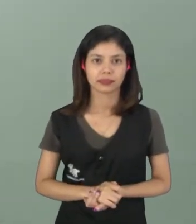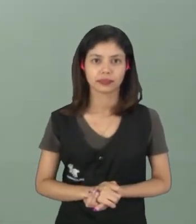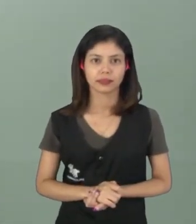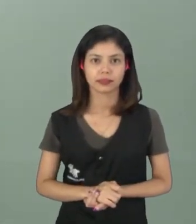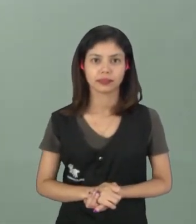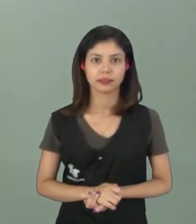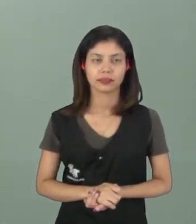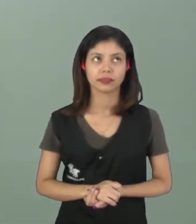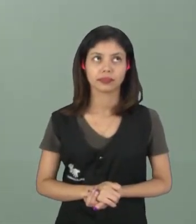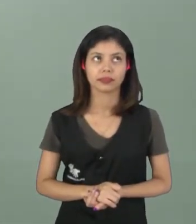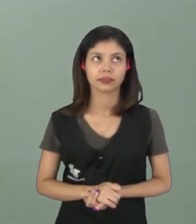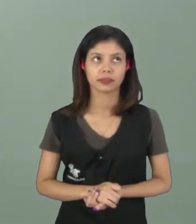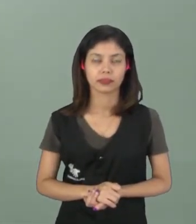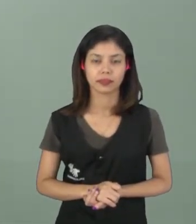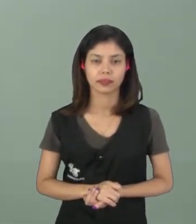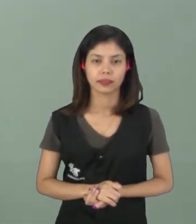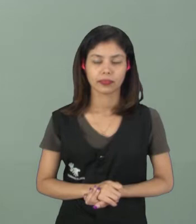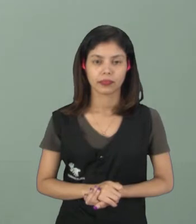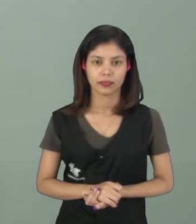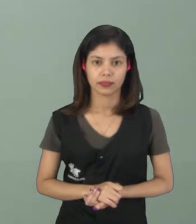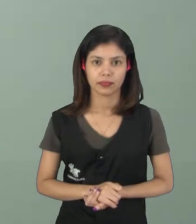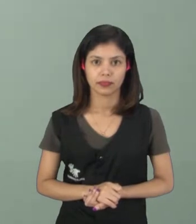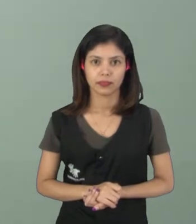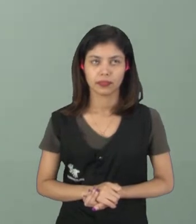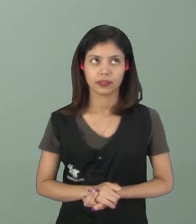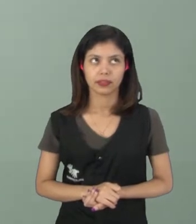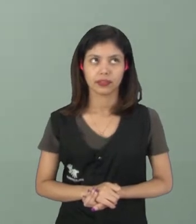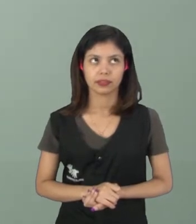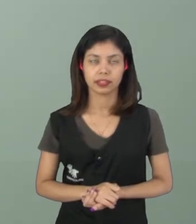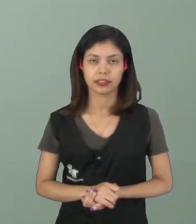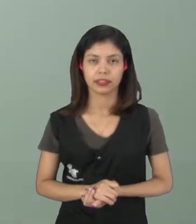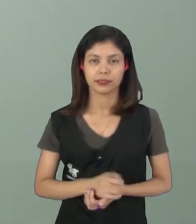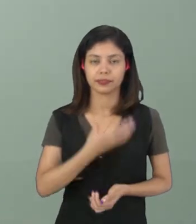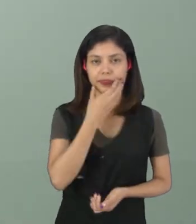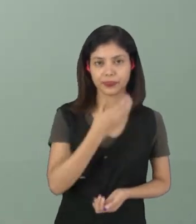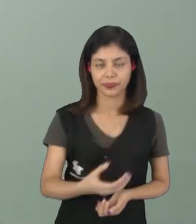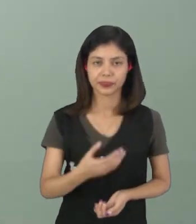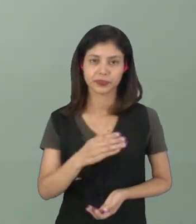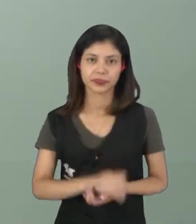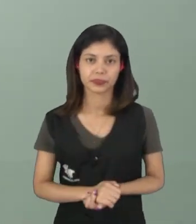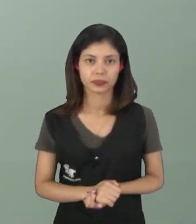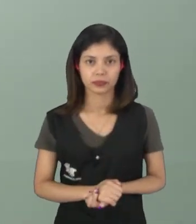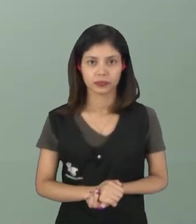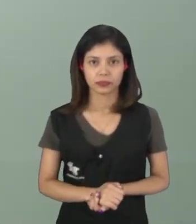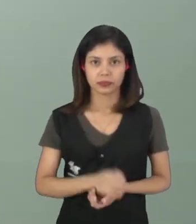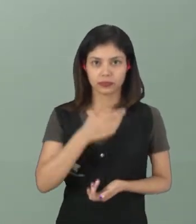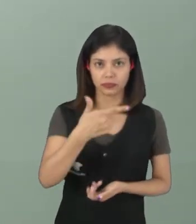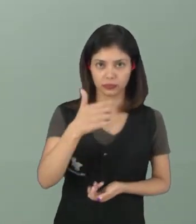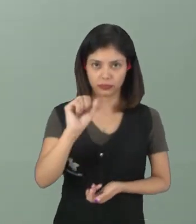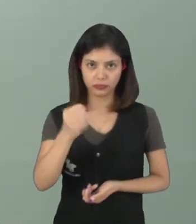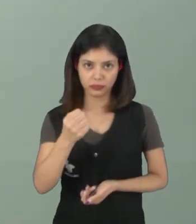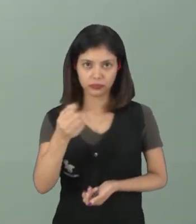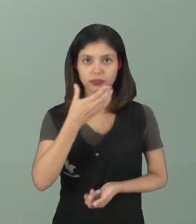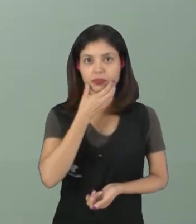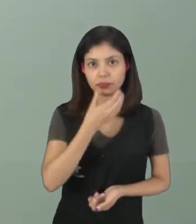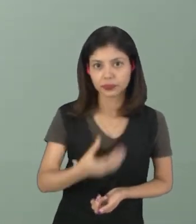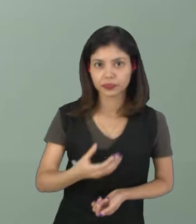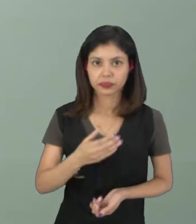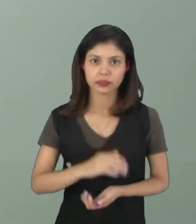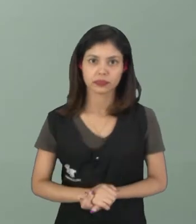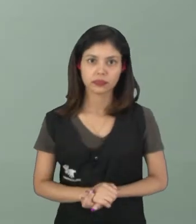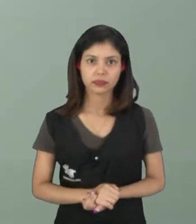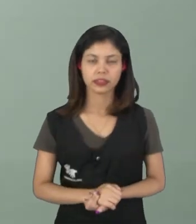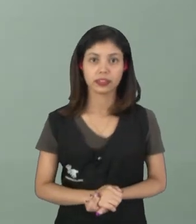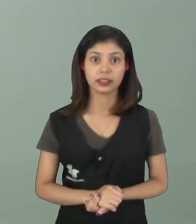bom então vamos colocar em dezembro aqui embaixo dia vinte e oito de dezembro